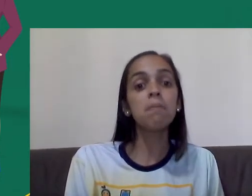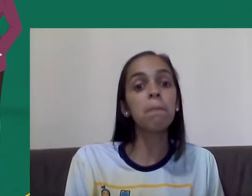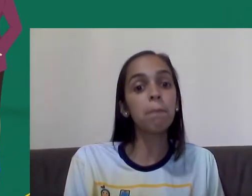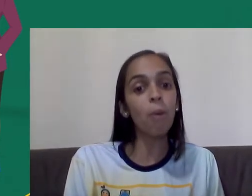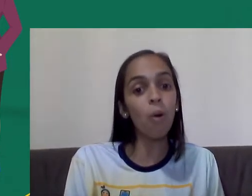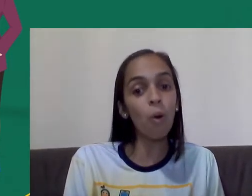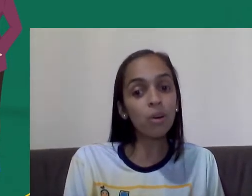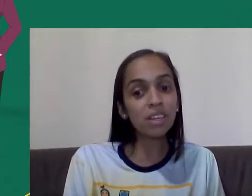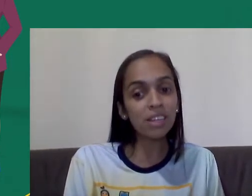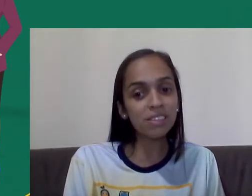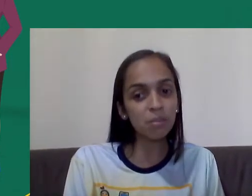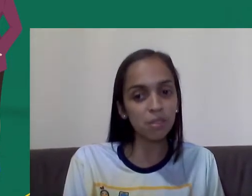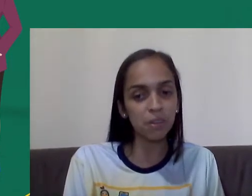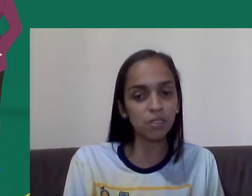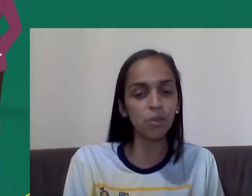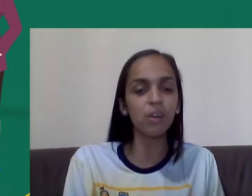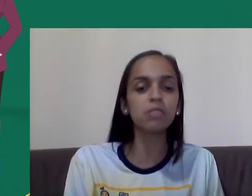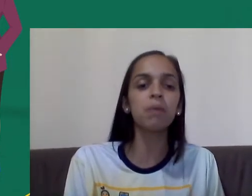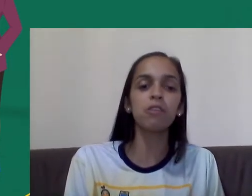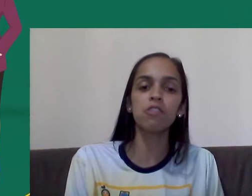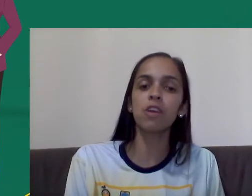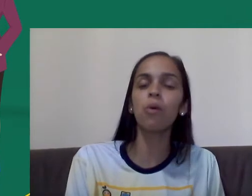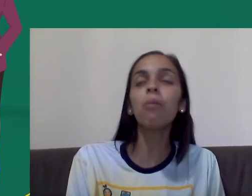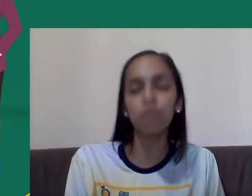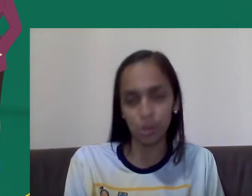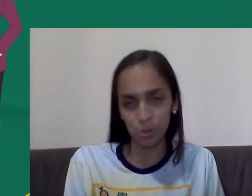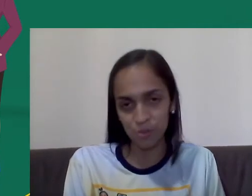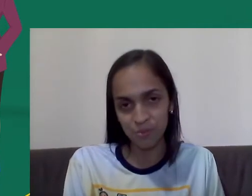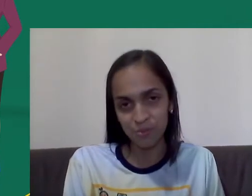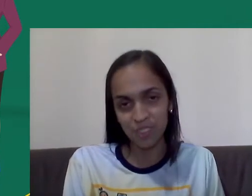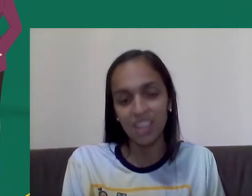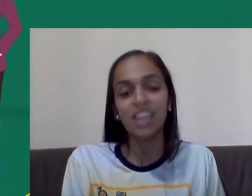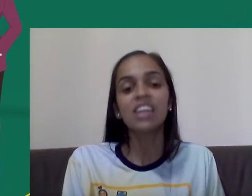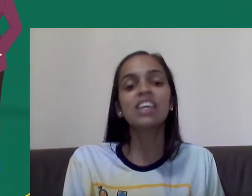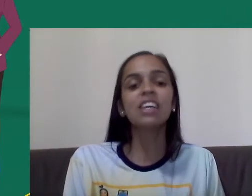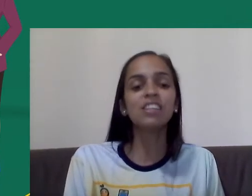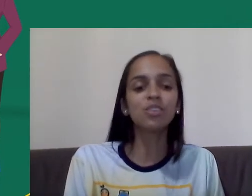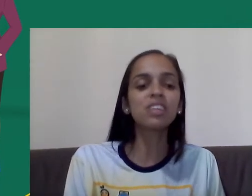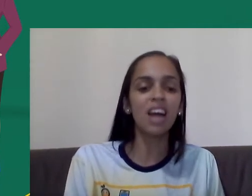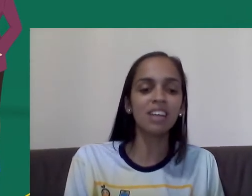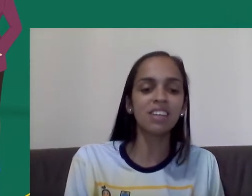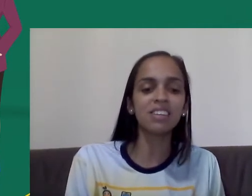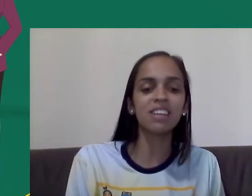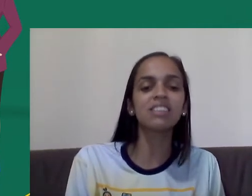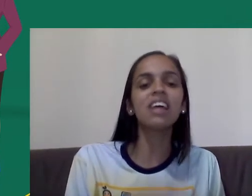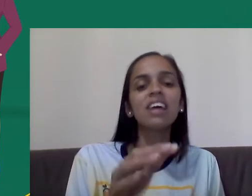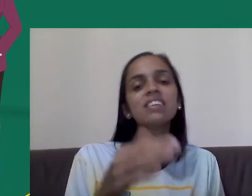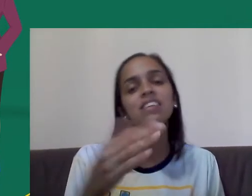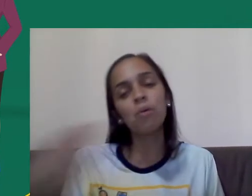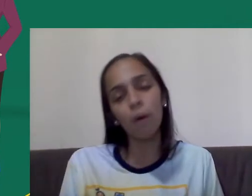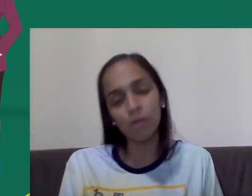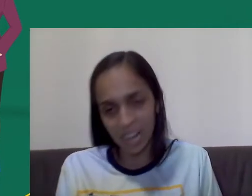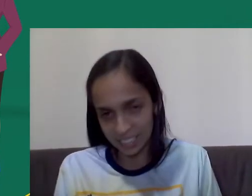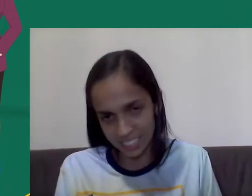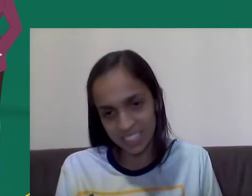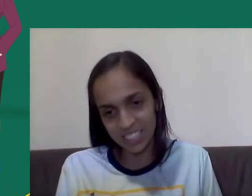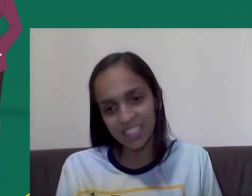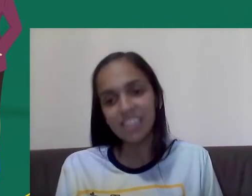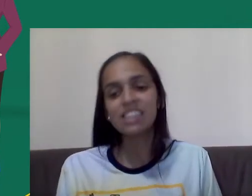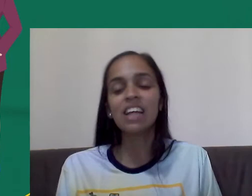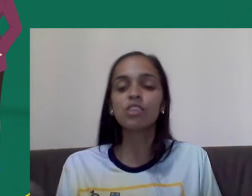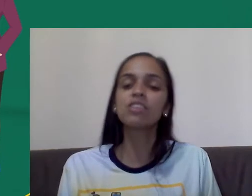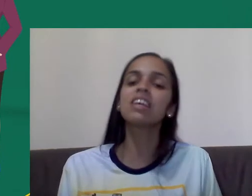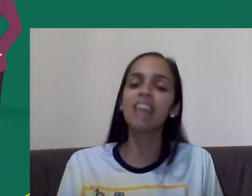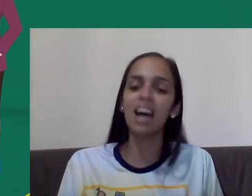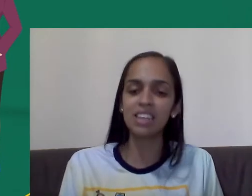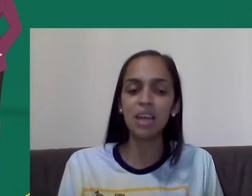e pouquíssimas pessoas para viver com muito. E isso traz essa desigualdade